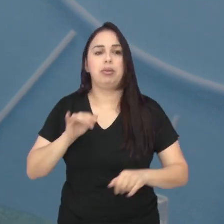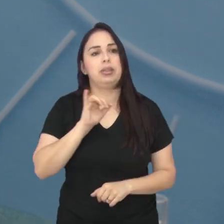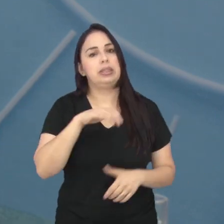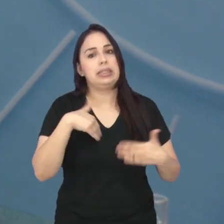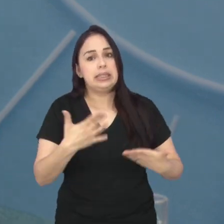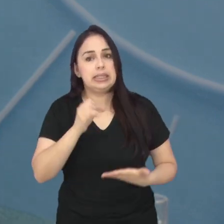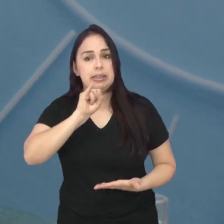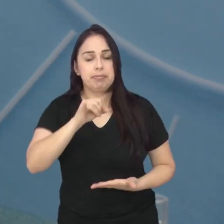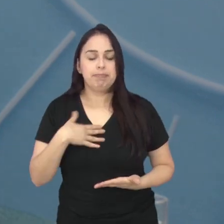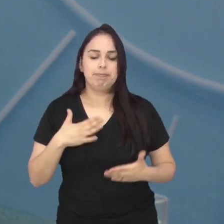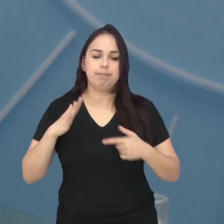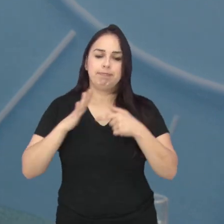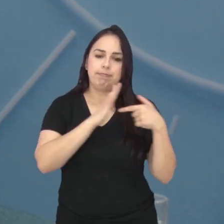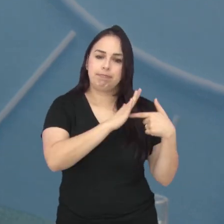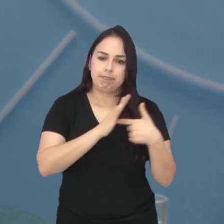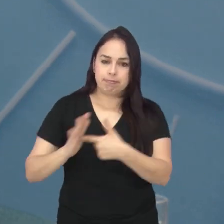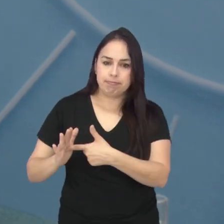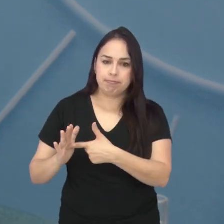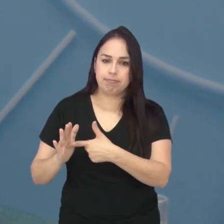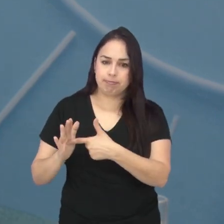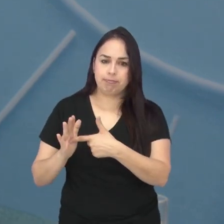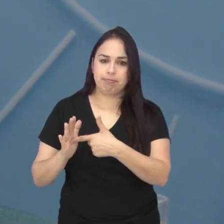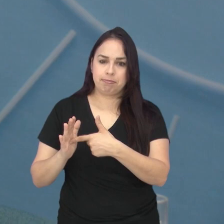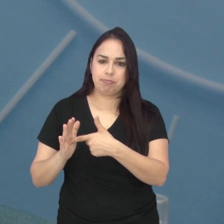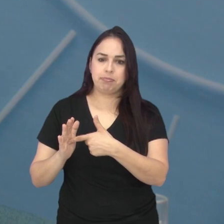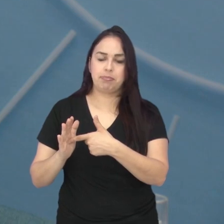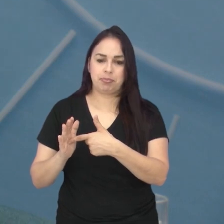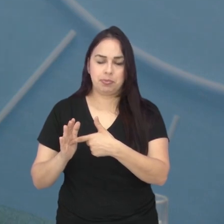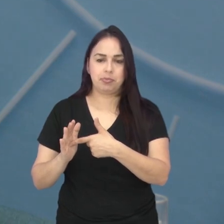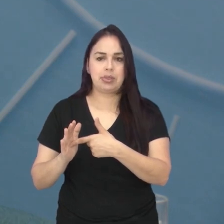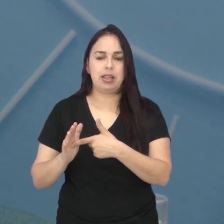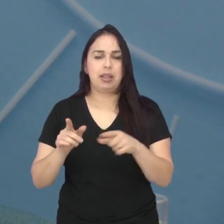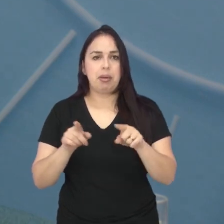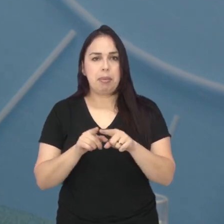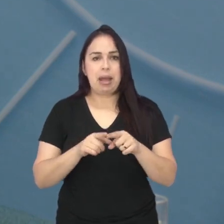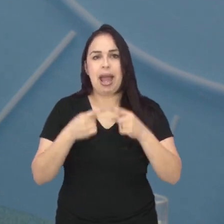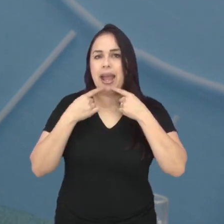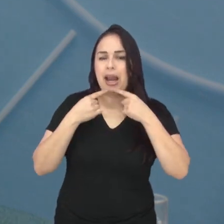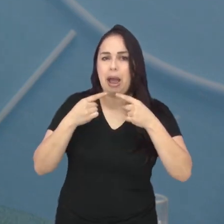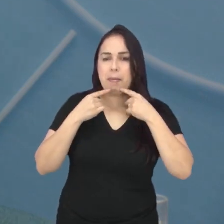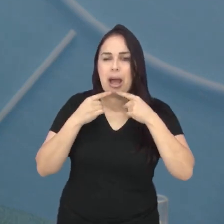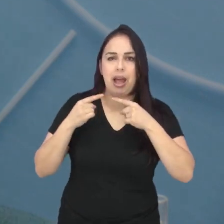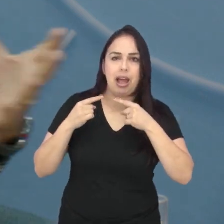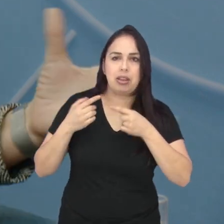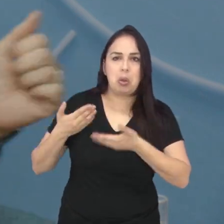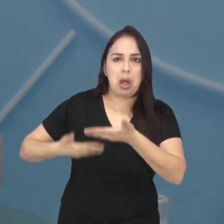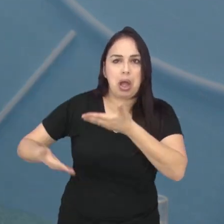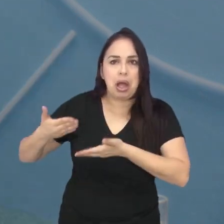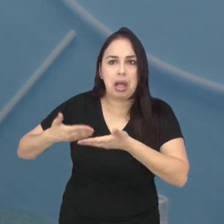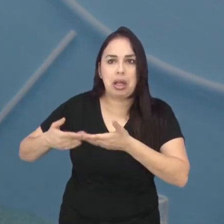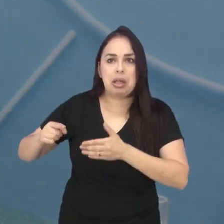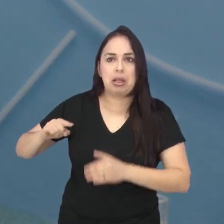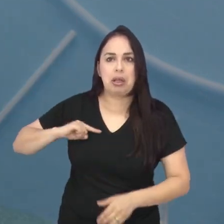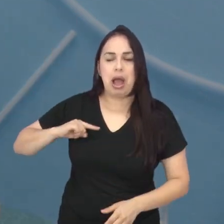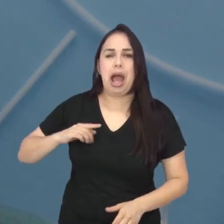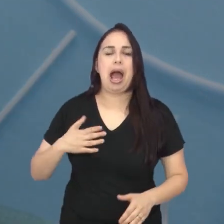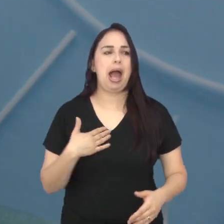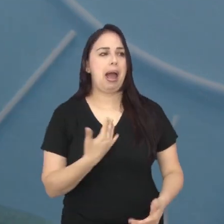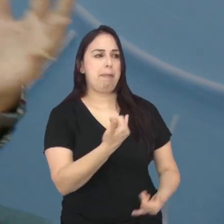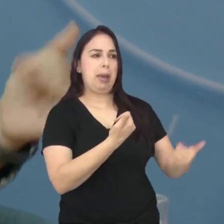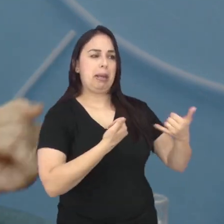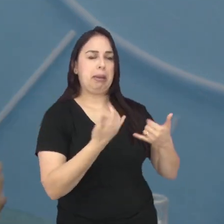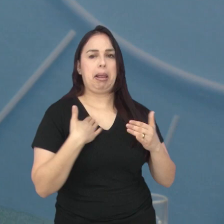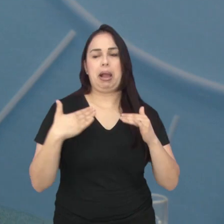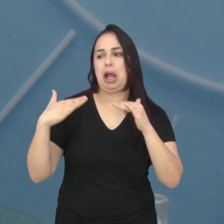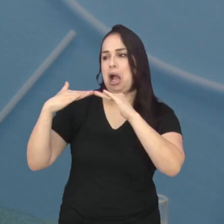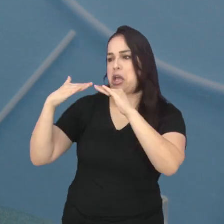queixa, quando qualquer pessoa vai fazer uma queixa e reclamar do relacionamento, mas você mora numa casa tão boa, mas